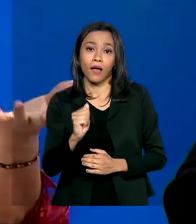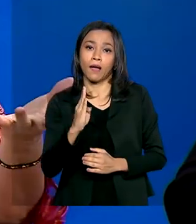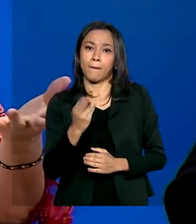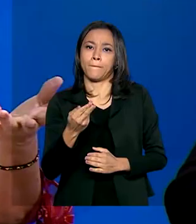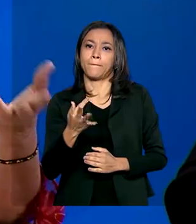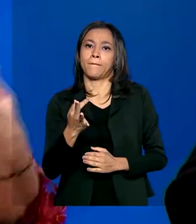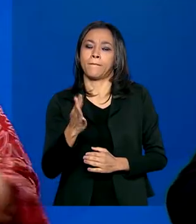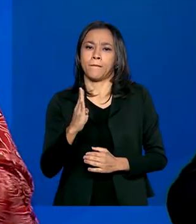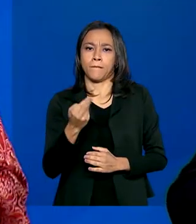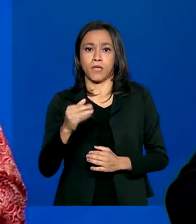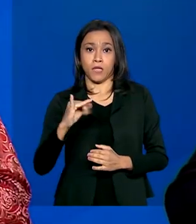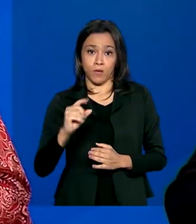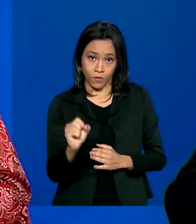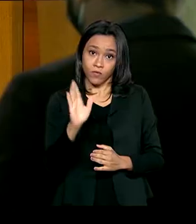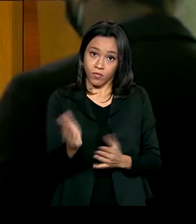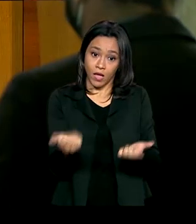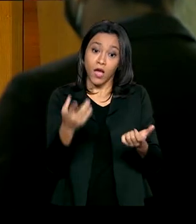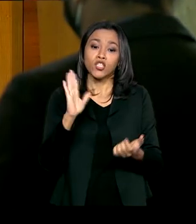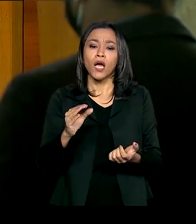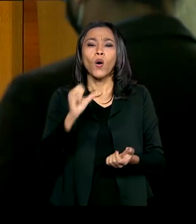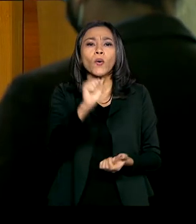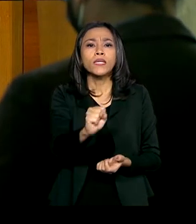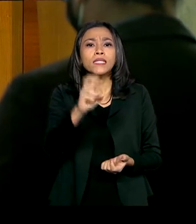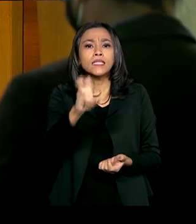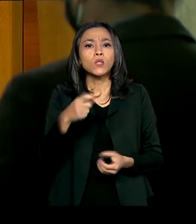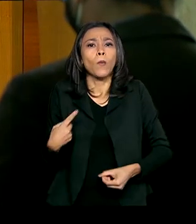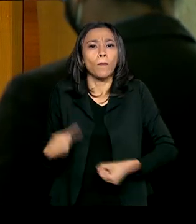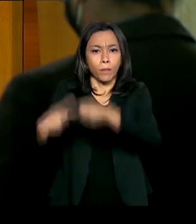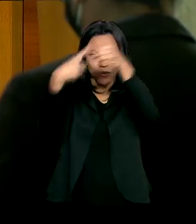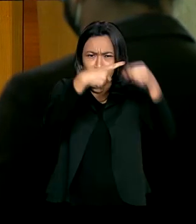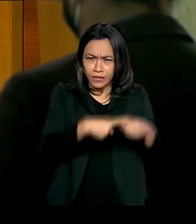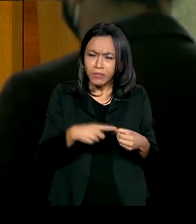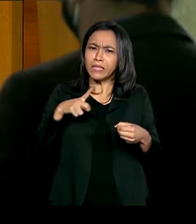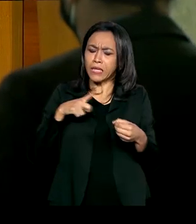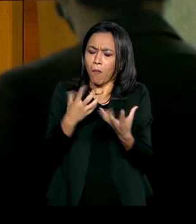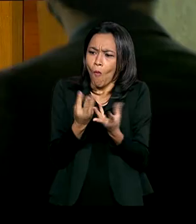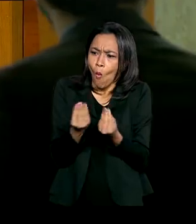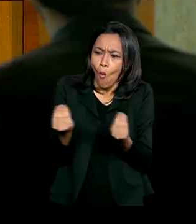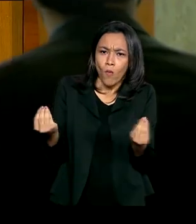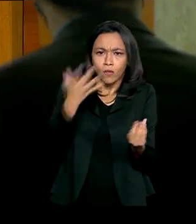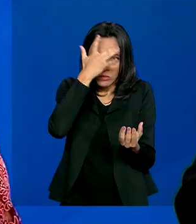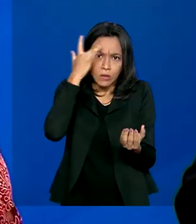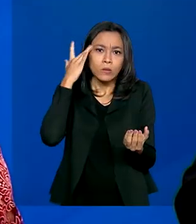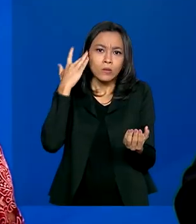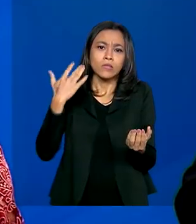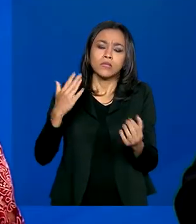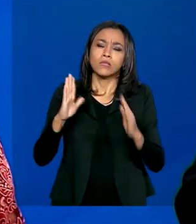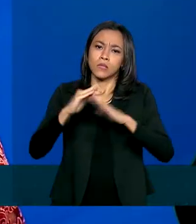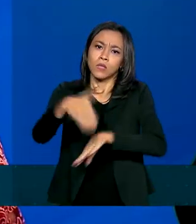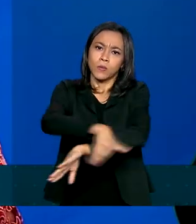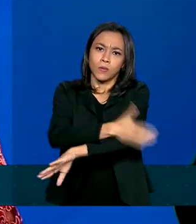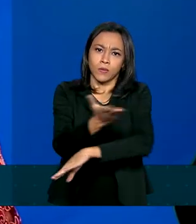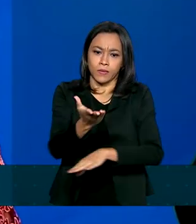foram identificados 85 municípios em que se concentram a maior parte dessas pessoas. Nós temos